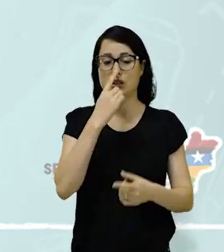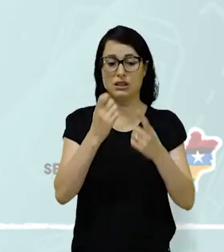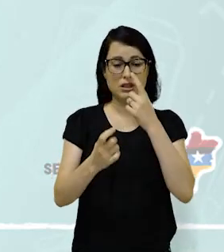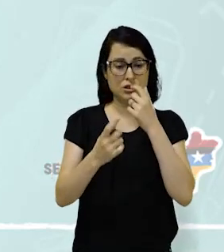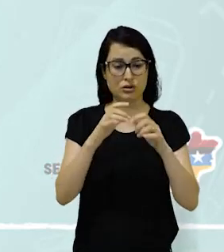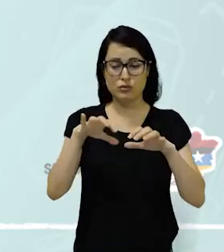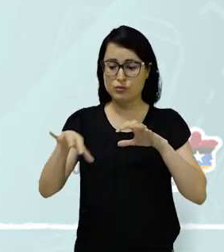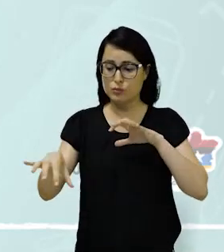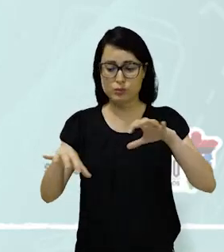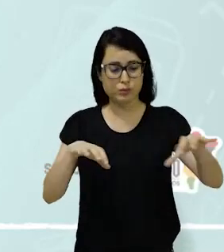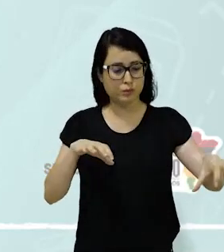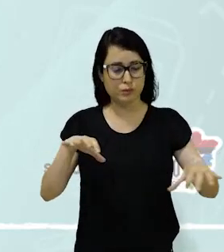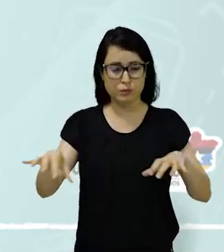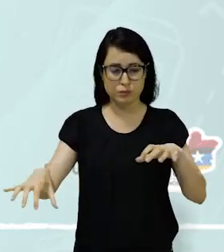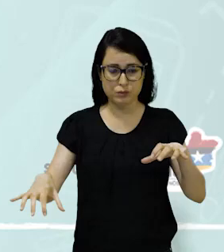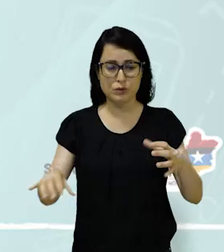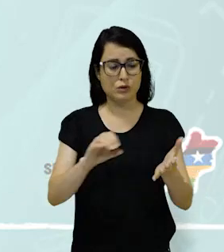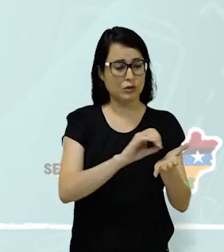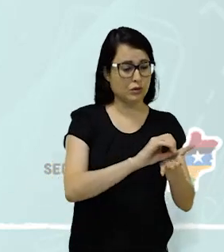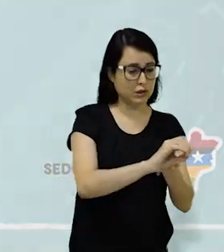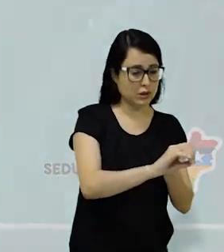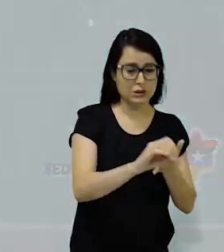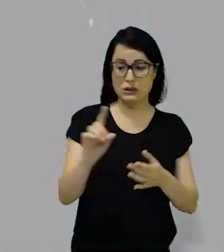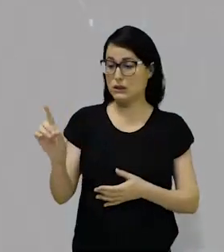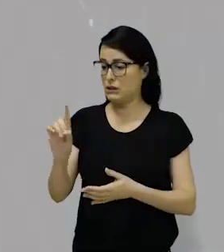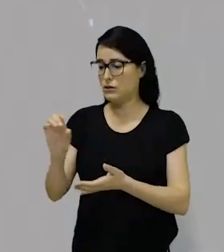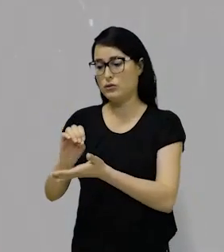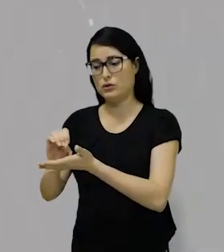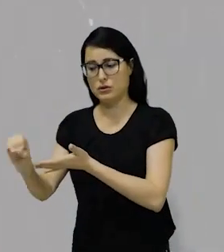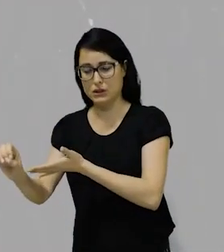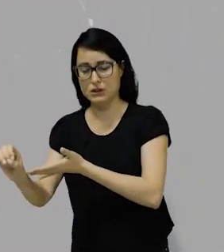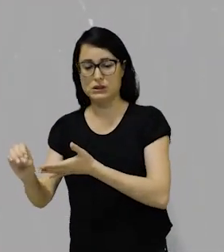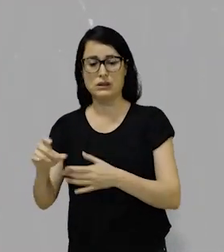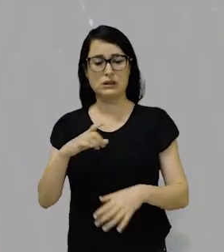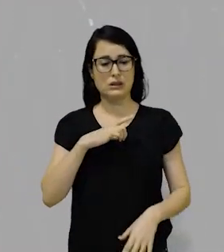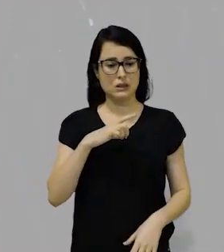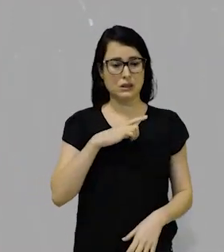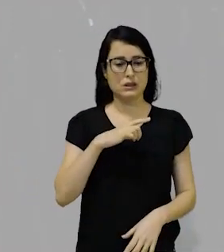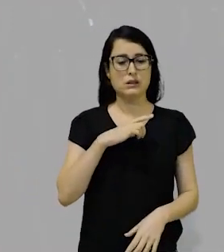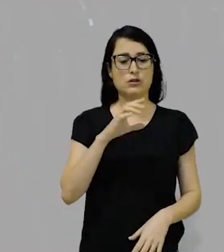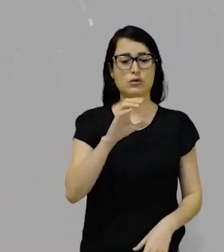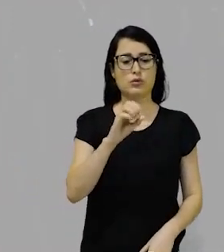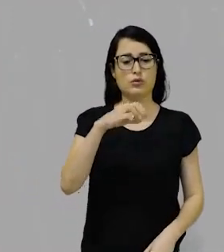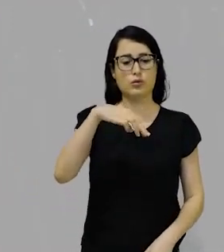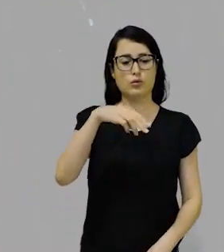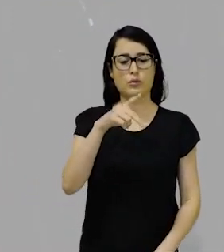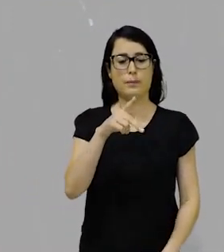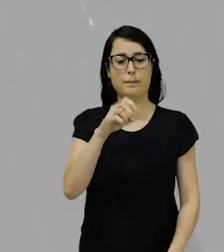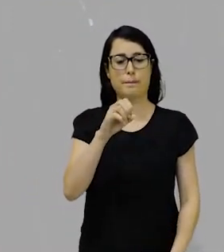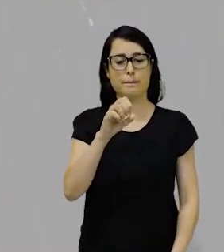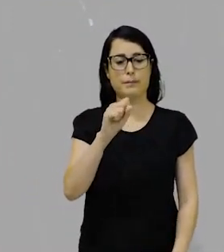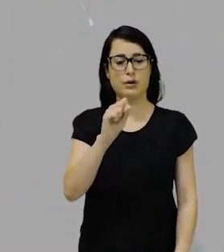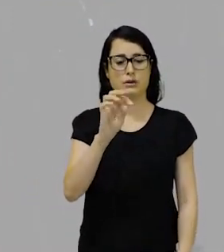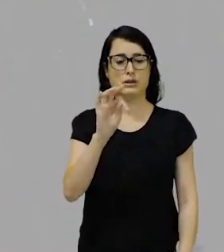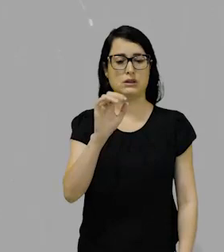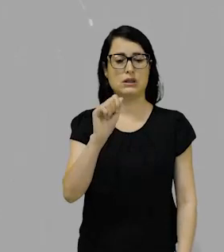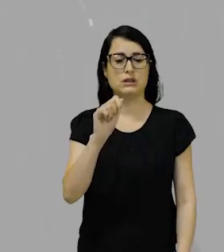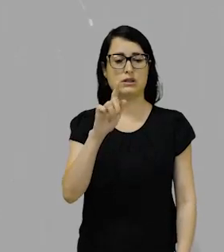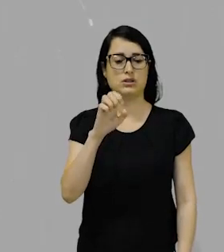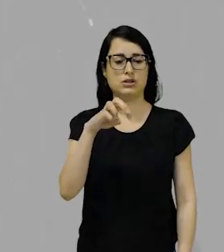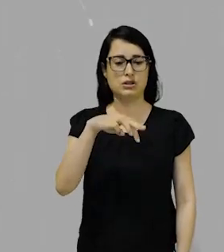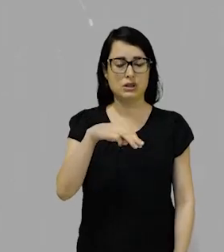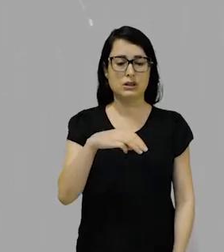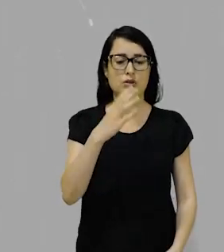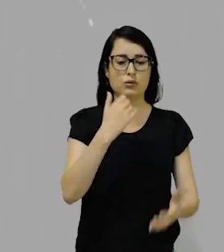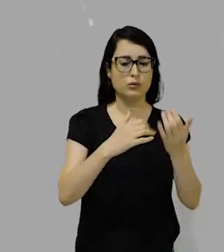né, em dejetos orgânicos e não orgânicos. Orgânicos que tu faz a compostagem, né, para, por exemplo, utilizar para fazer um plantio. Não orgânicos vai